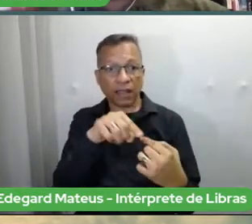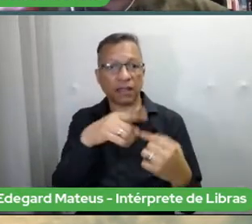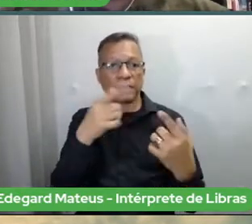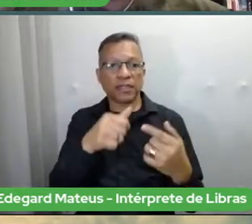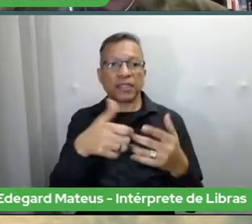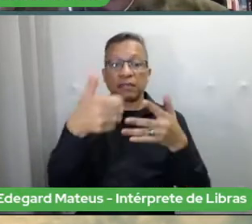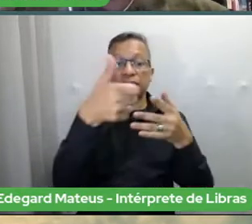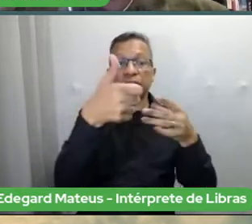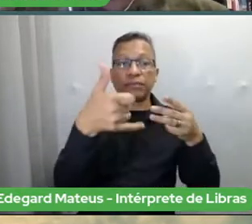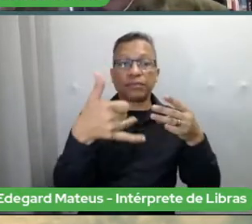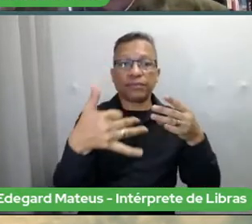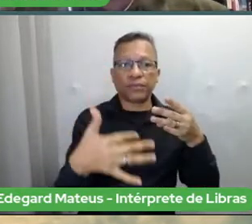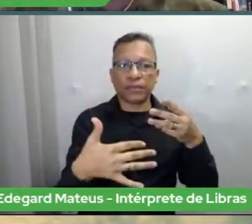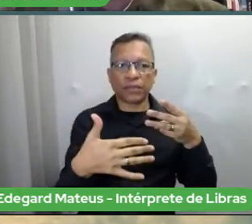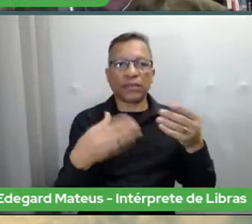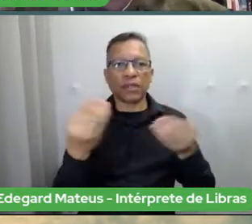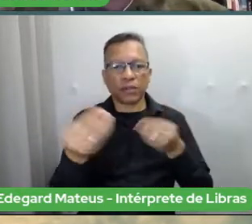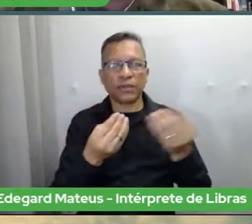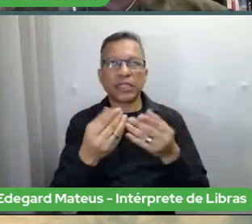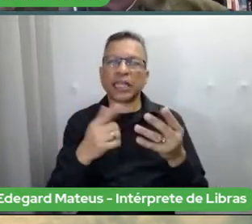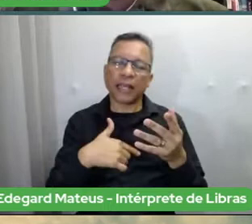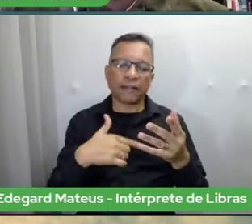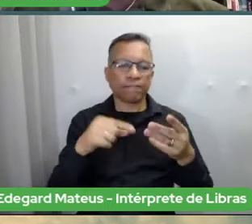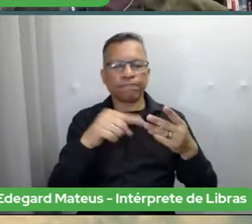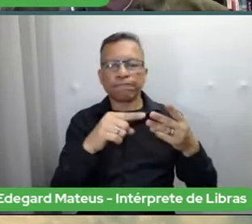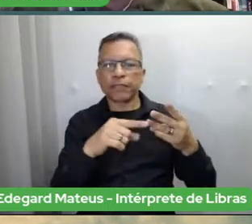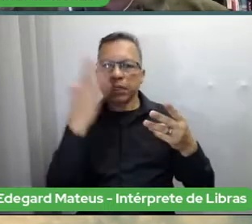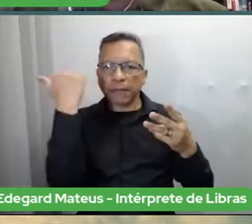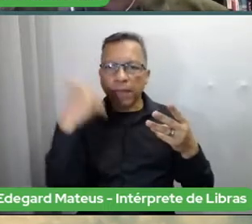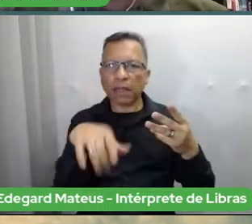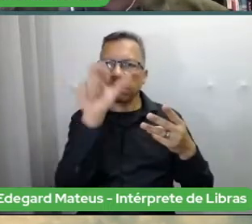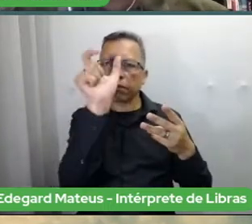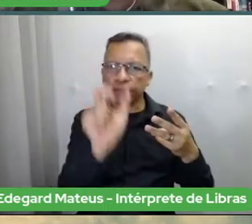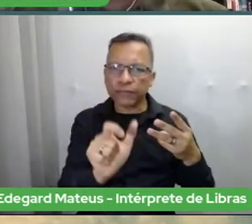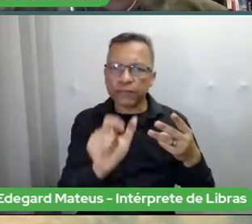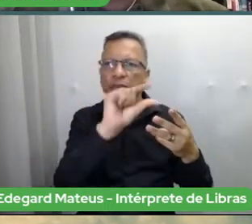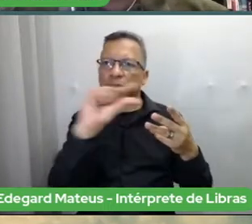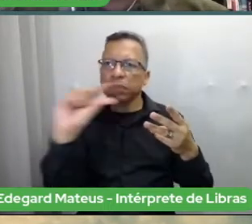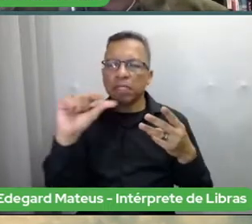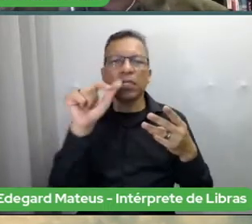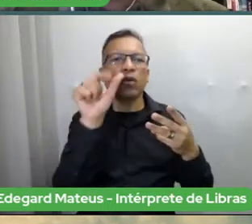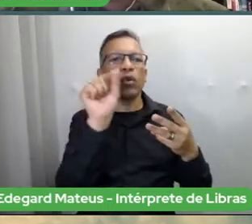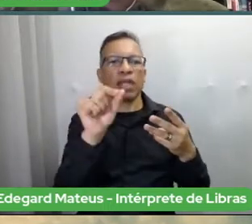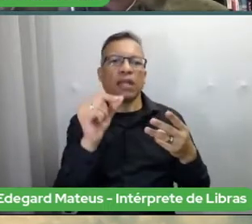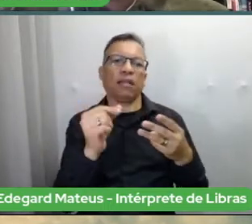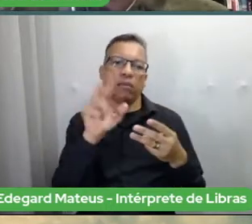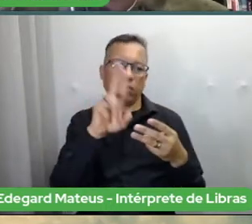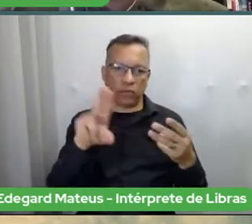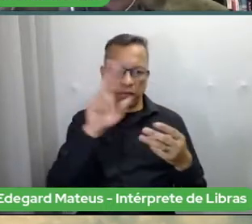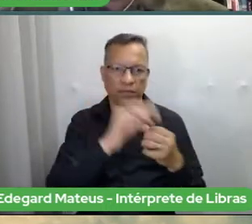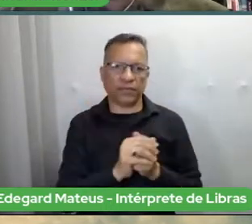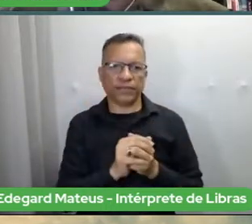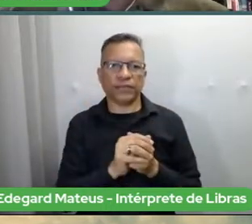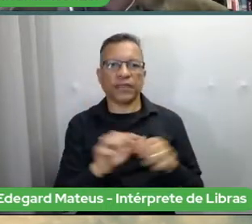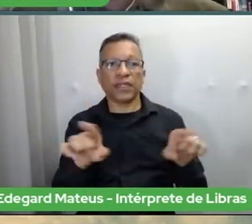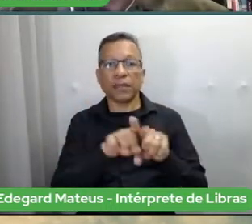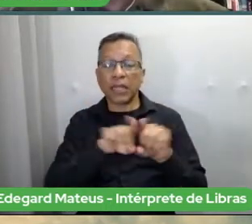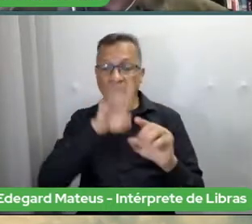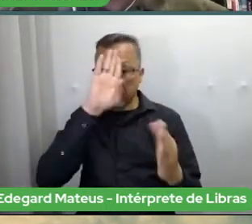autodescritivo. Eu tenho que ter uma maneira de descrever os dados e as colunas, né, os elementos, os campos daquele dado. Ele deve ser